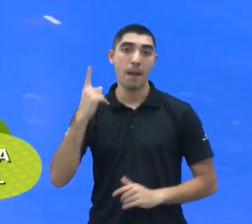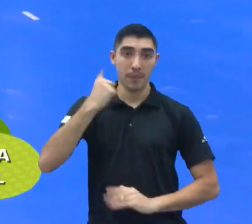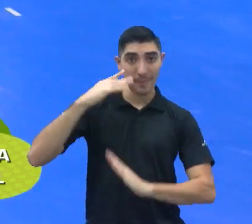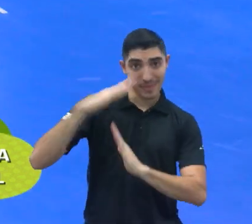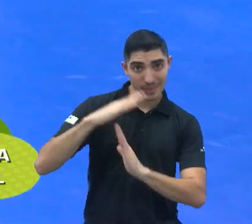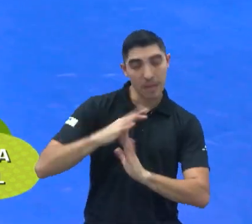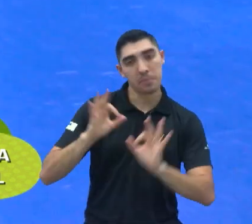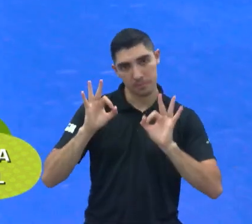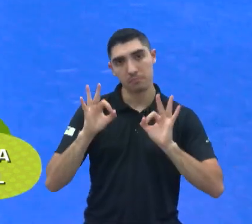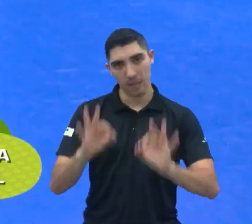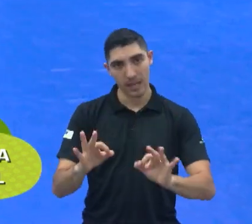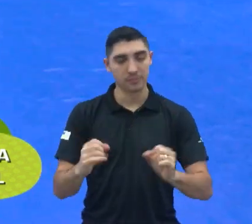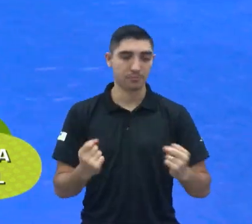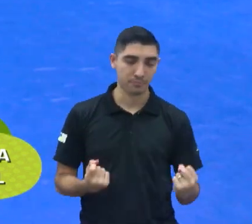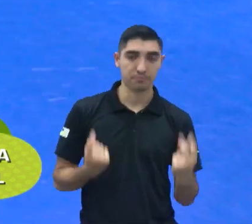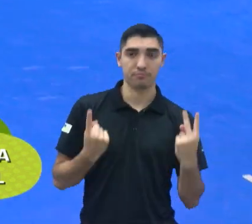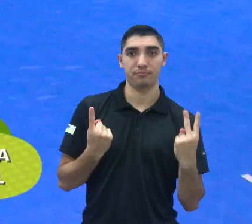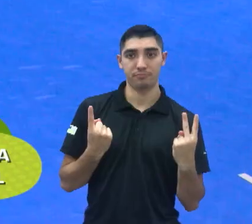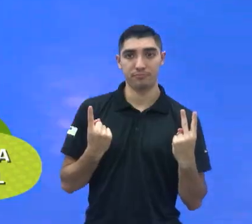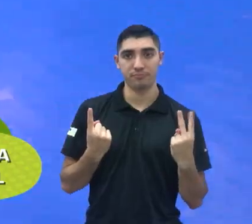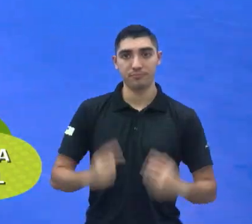dos visitantes para o vestiário.